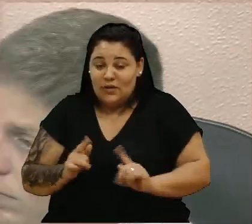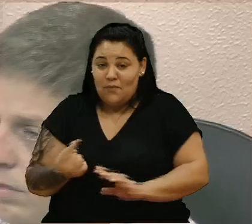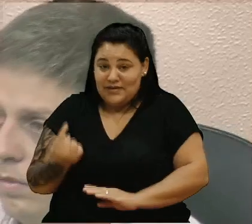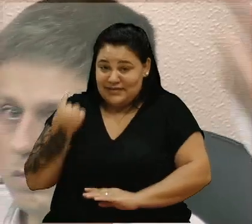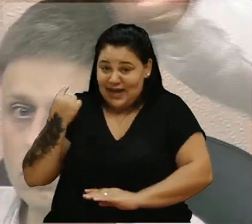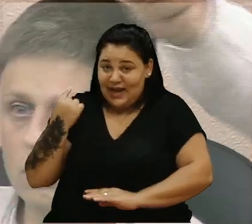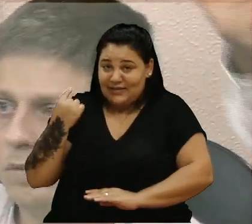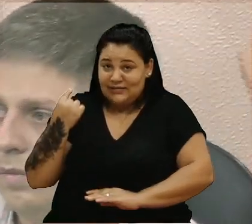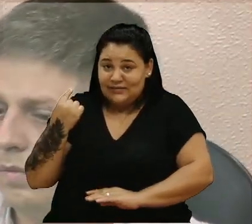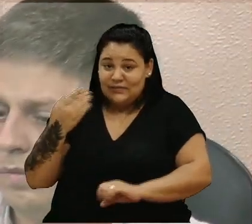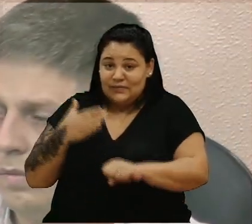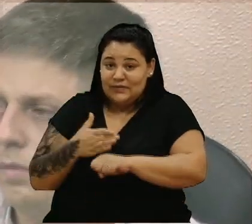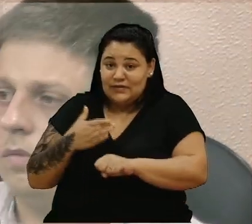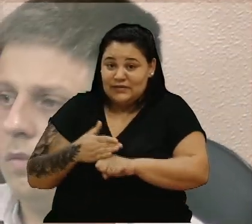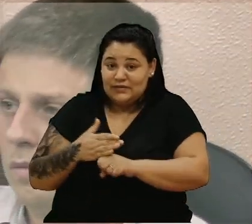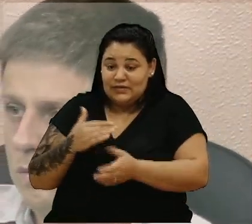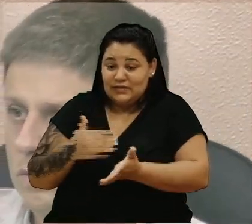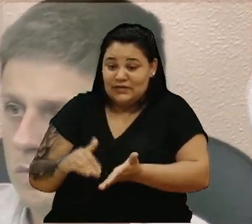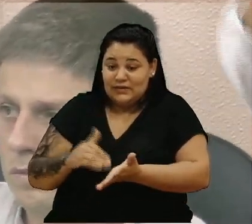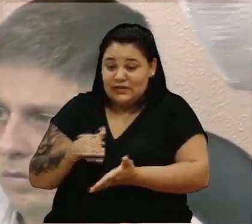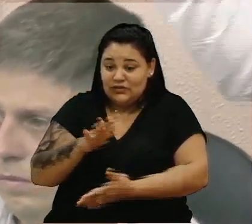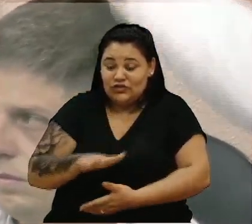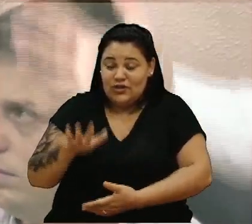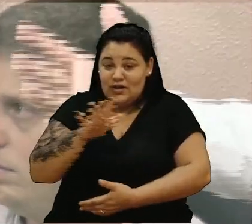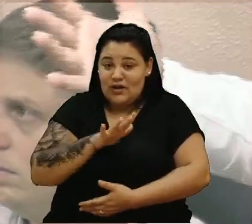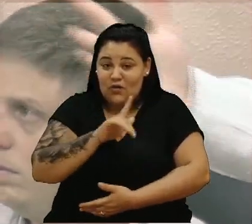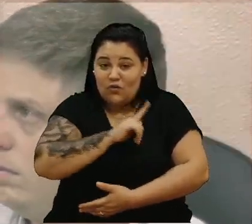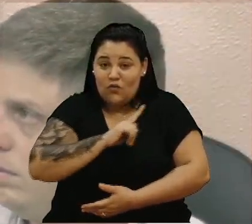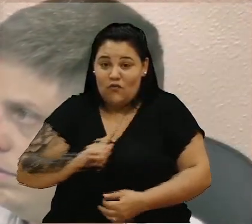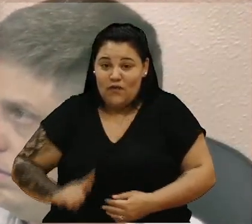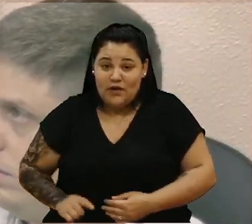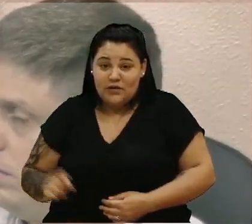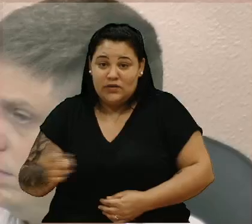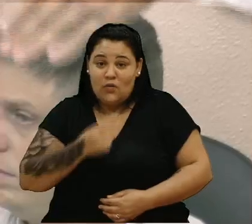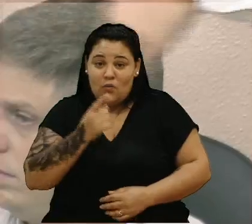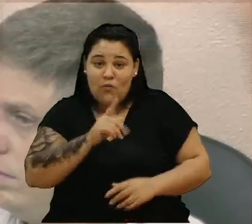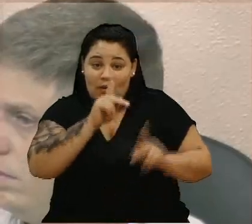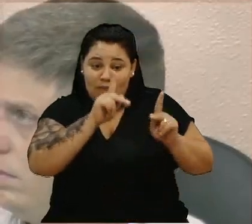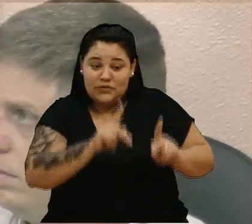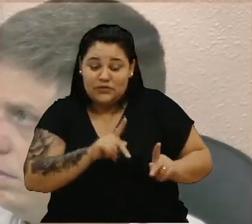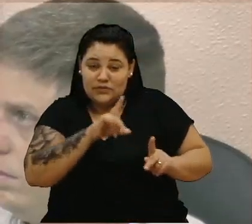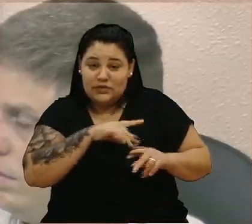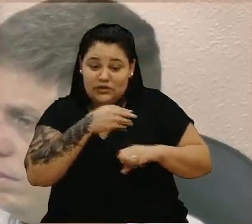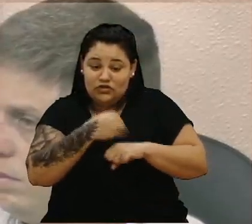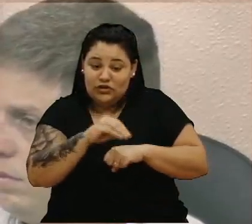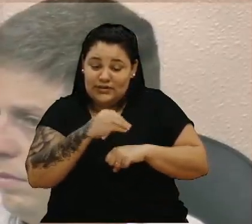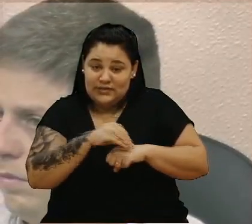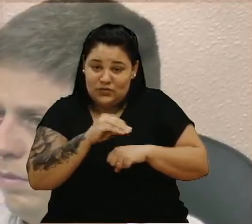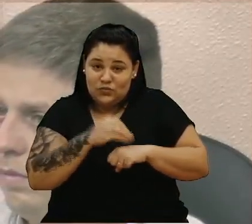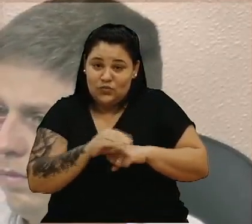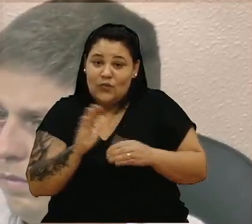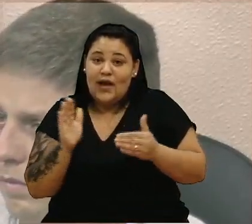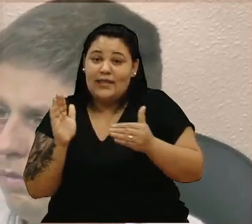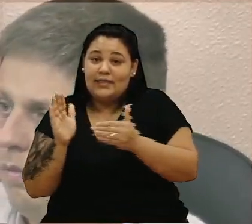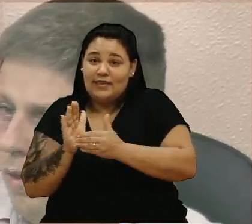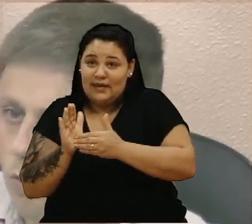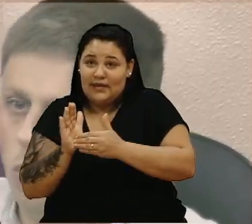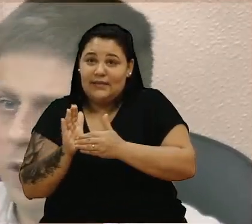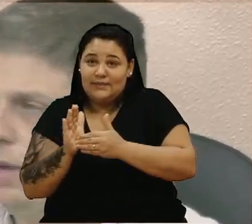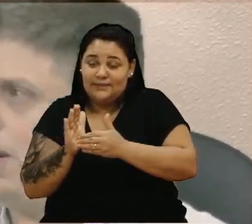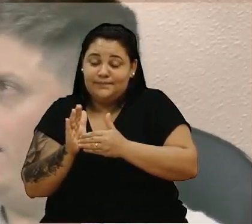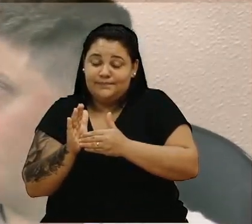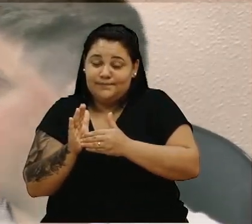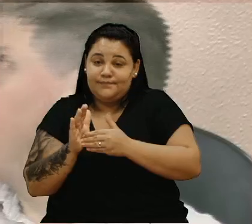ficavam na Secretaria-Geral de Governo. Então, é uma pessoa que recebe indicação desde bueiro até